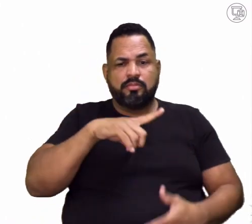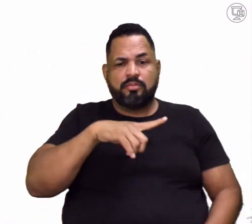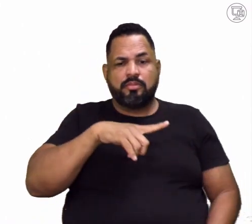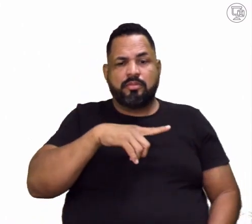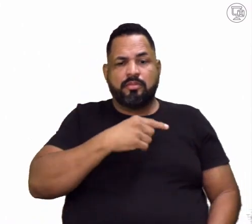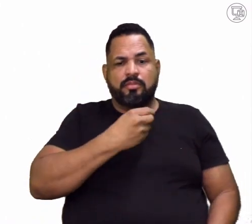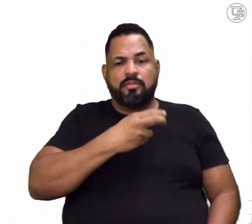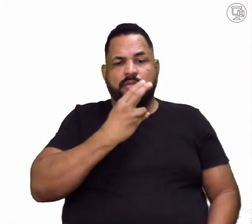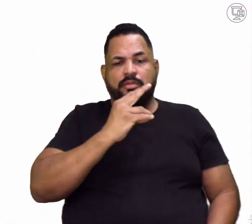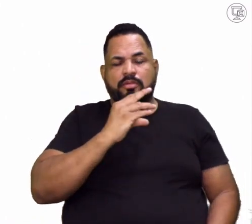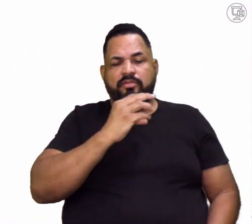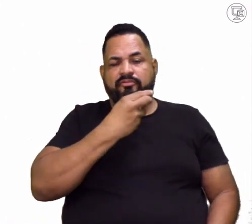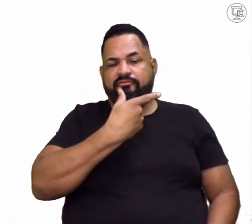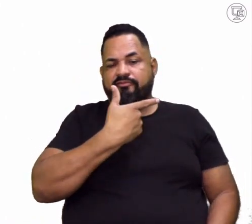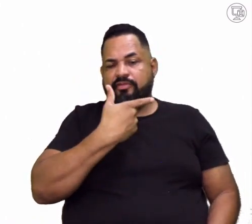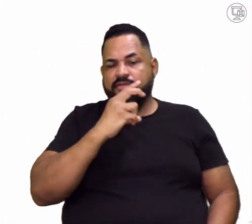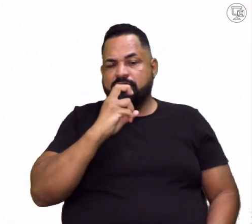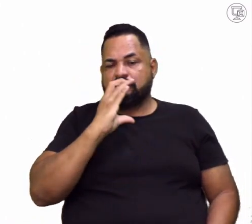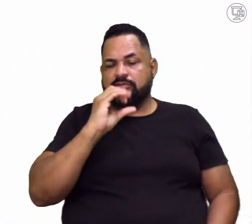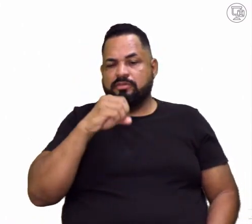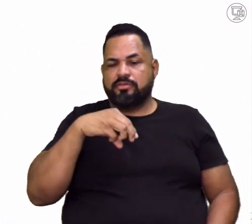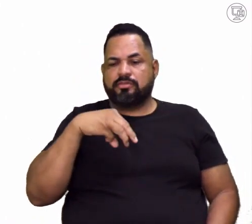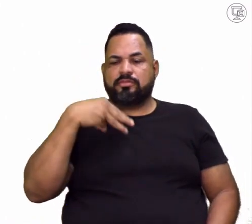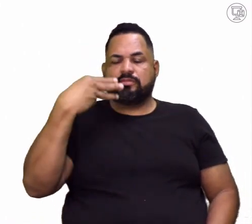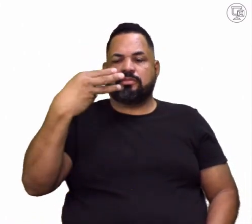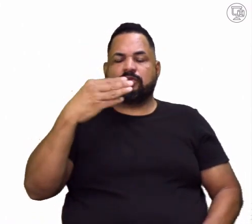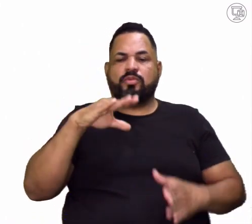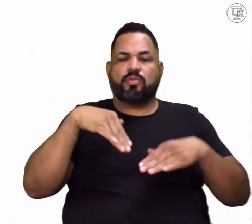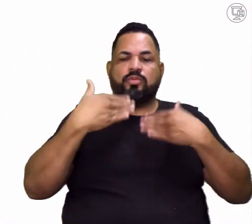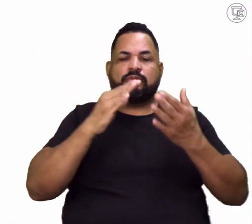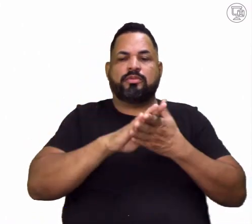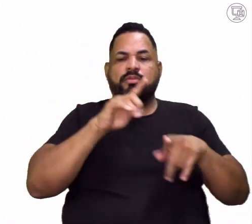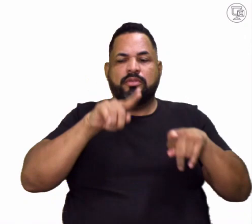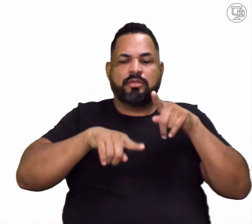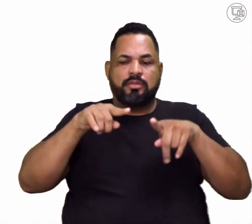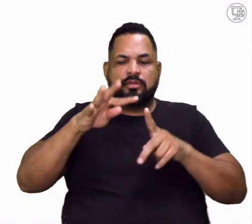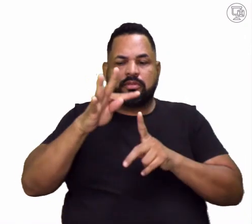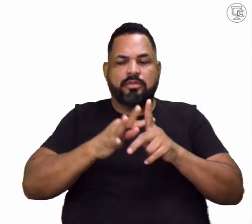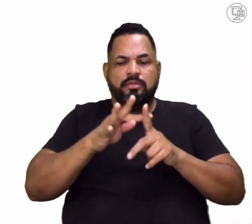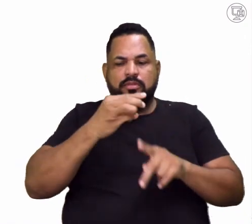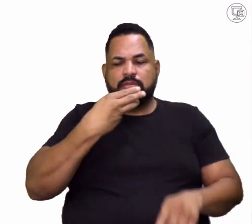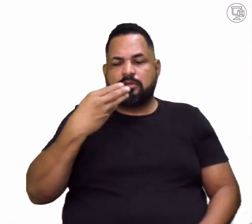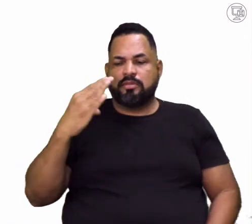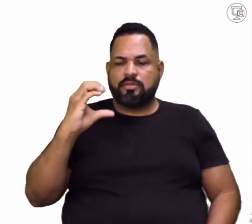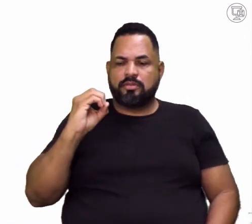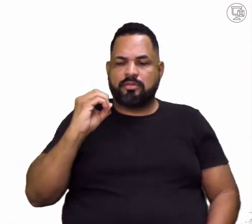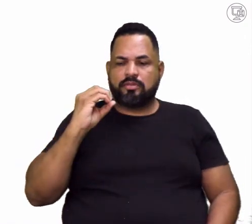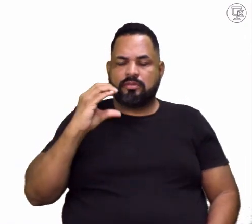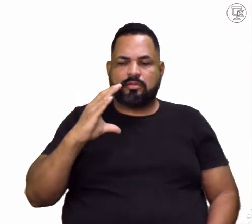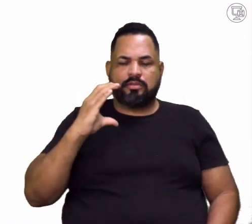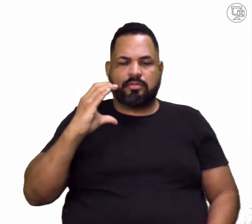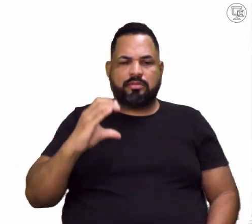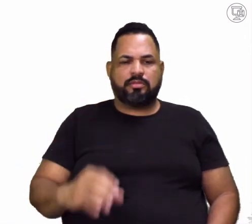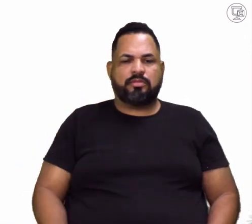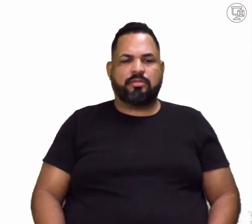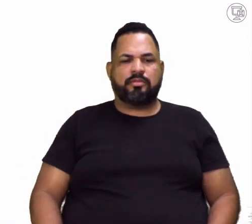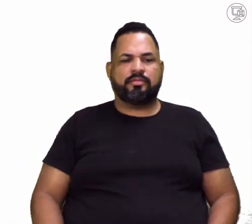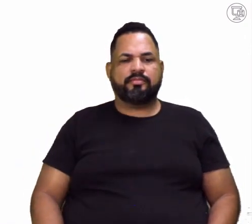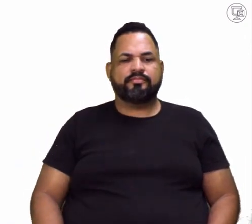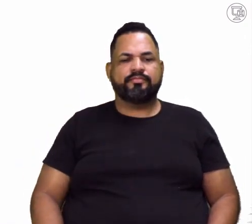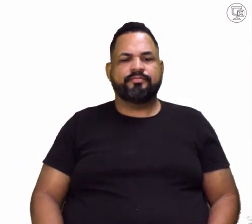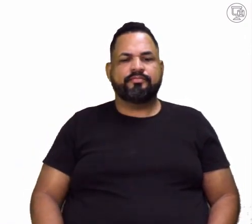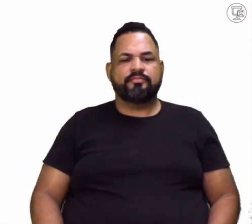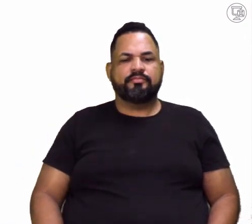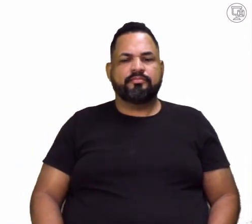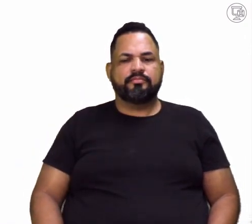esse aumento de 25 cm³ foi quando sofreu uma variação de 30 graus Celsius então houve variação de 30